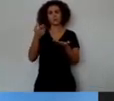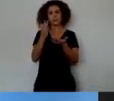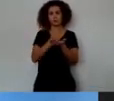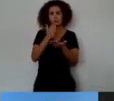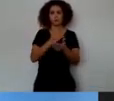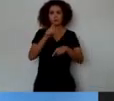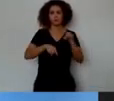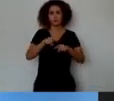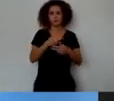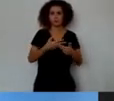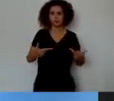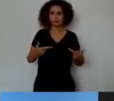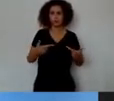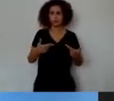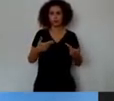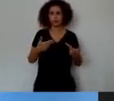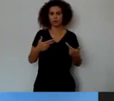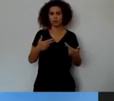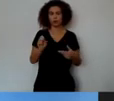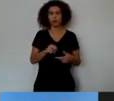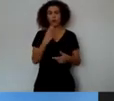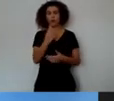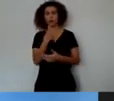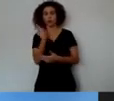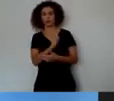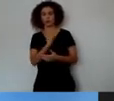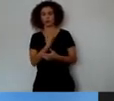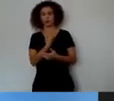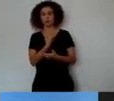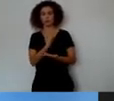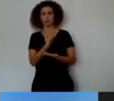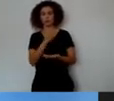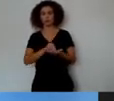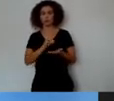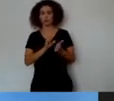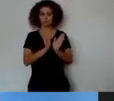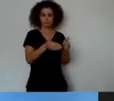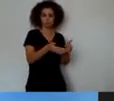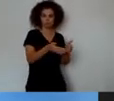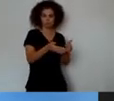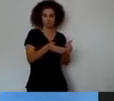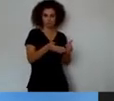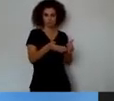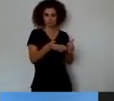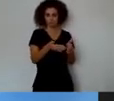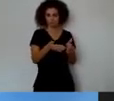negras, ou será que a gente não está fazendo um recorte para elas, né? Dando luz para essas produções?